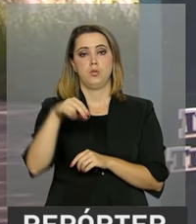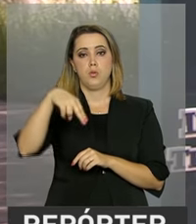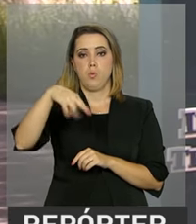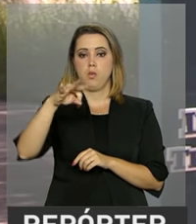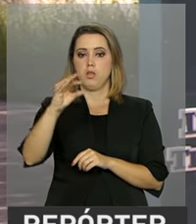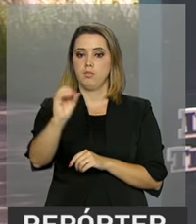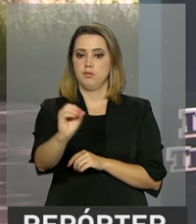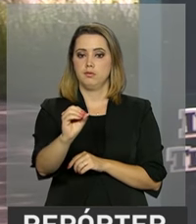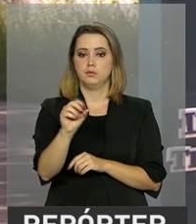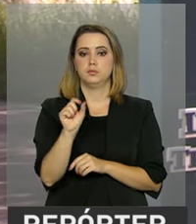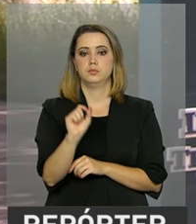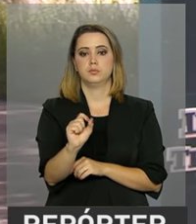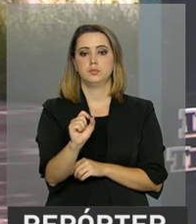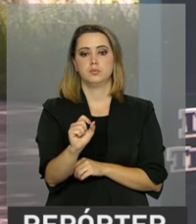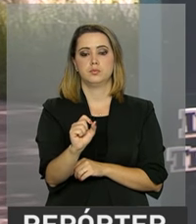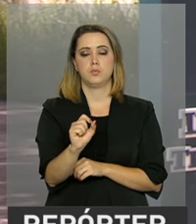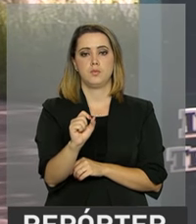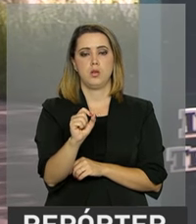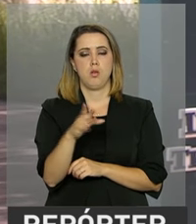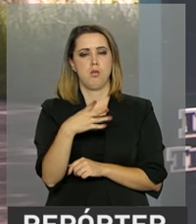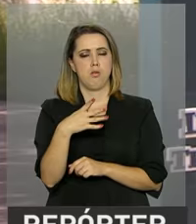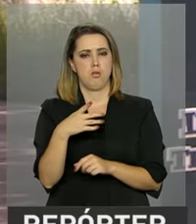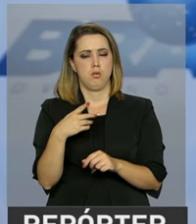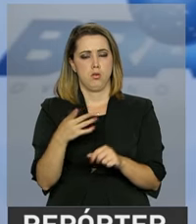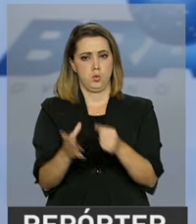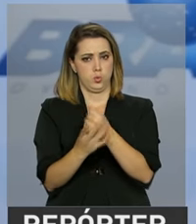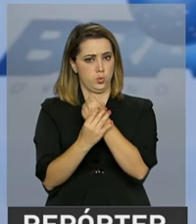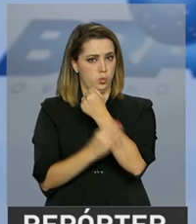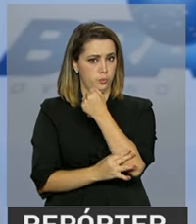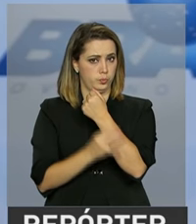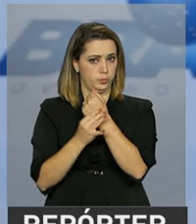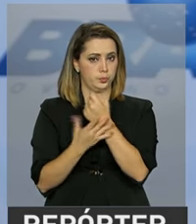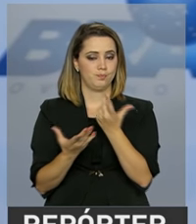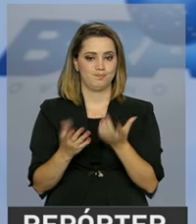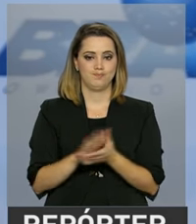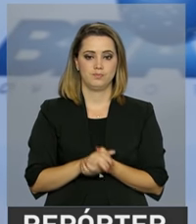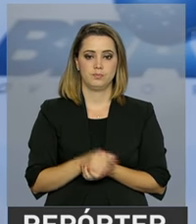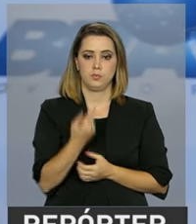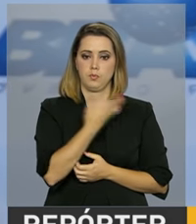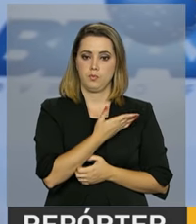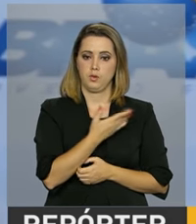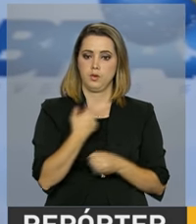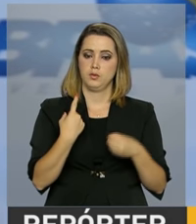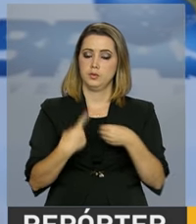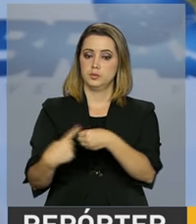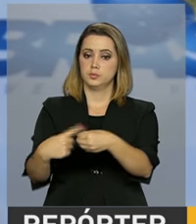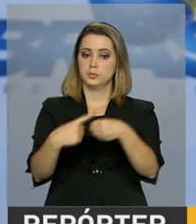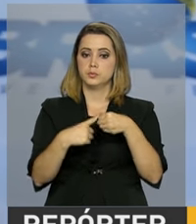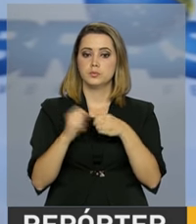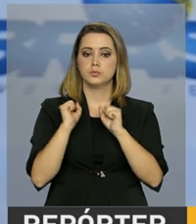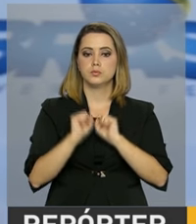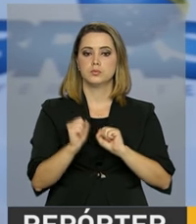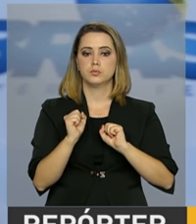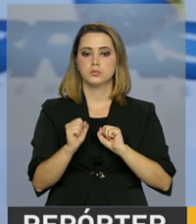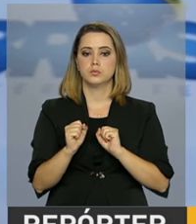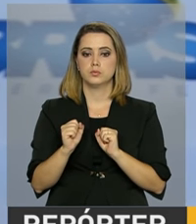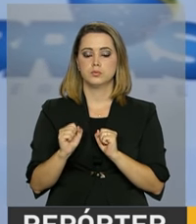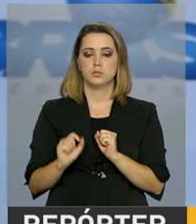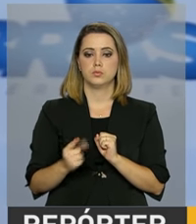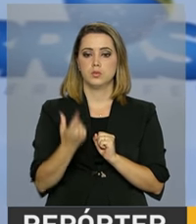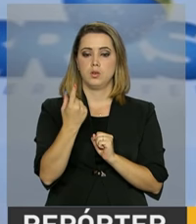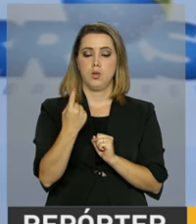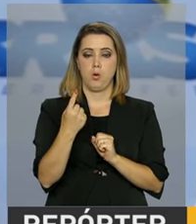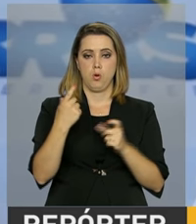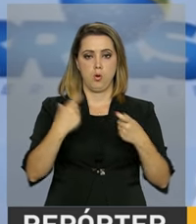o Instituto Nacional de Traumatologia e Ortopedia. Uma cidade que teve a capacidade de ser uma